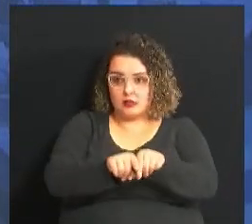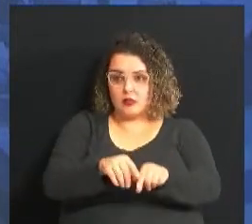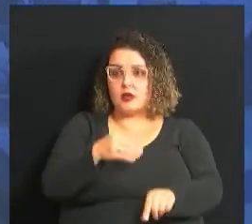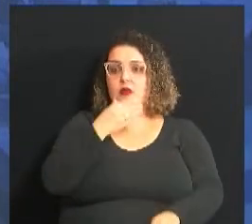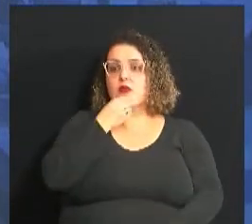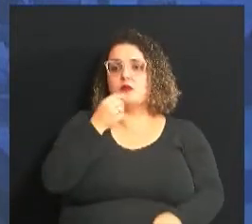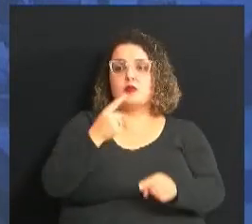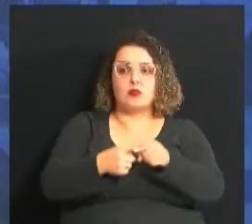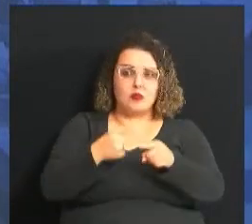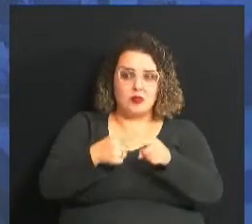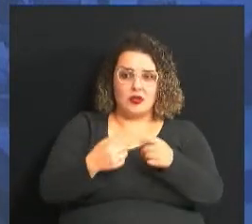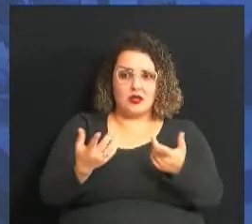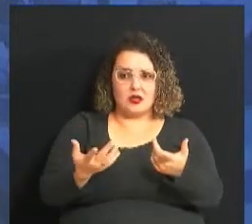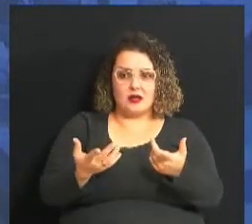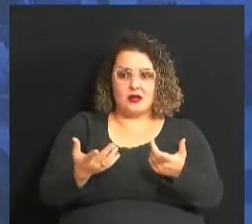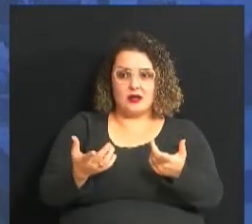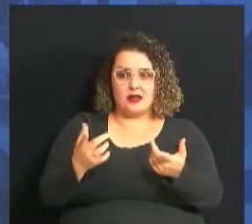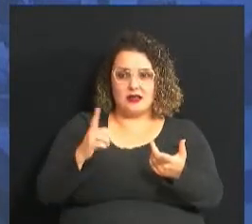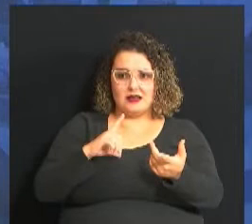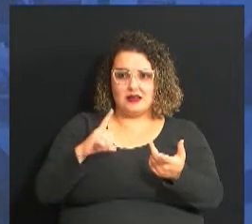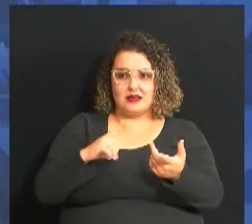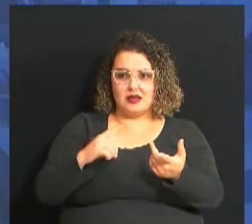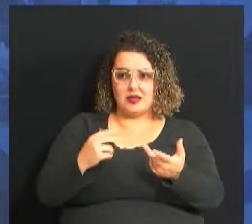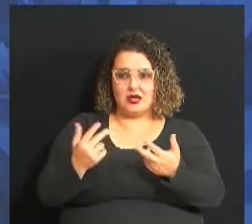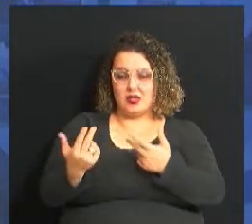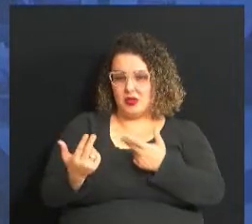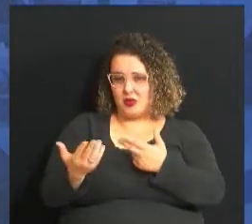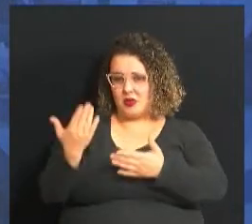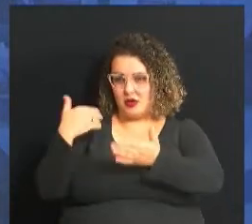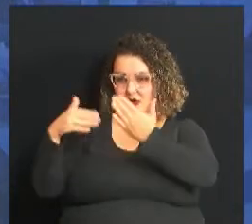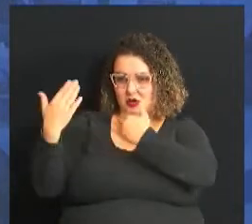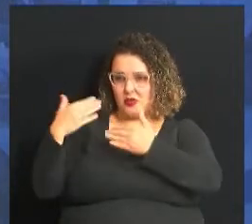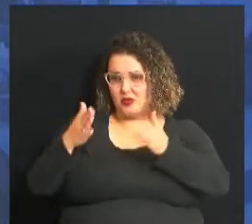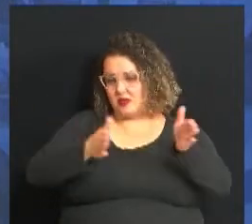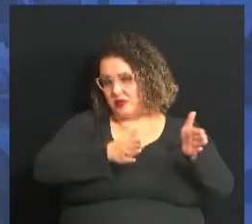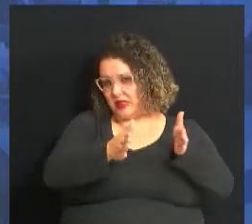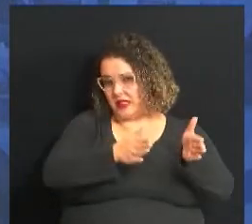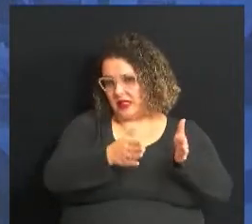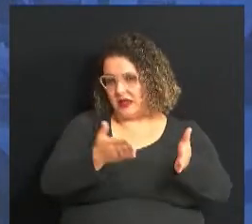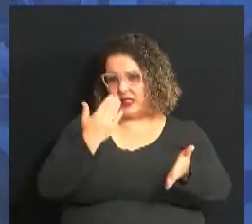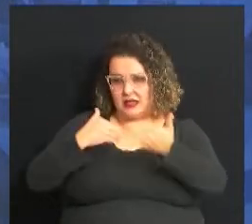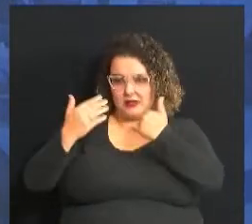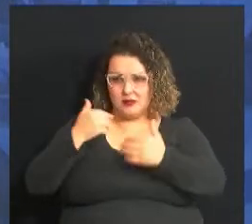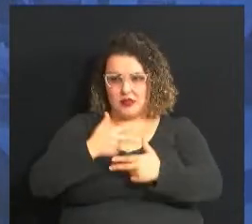que disso? Sim. Tem alguma coisa a ver com aquilo que a gente falou lá no primeiro bloco? Alimentação?